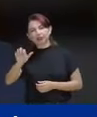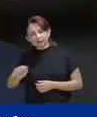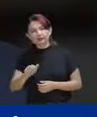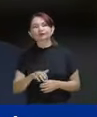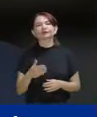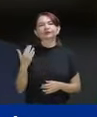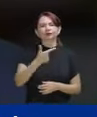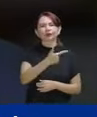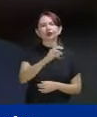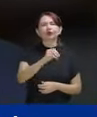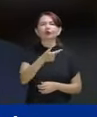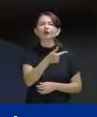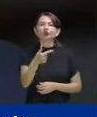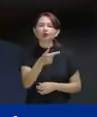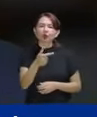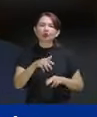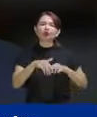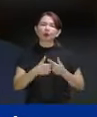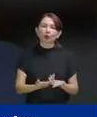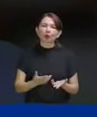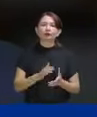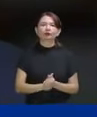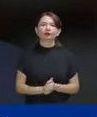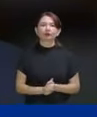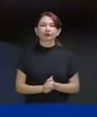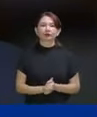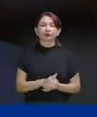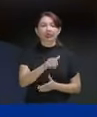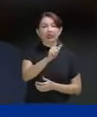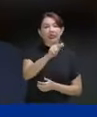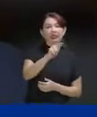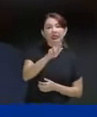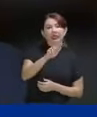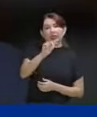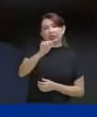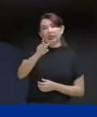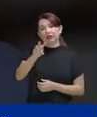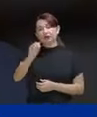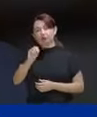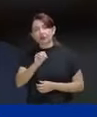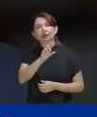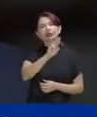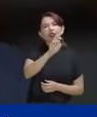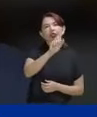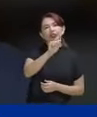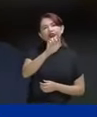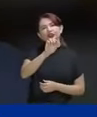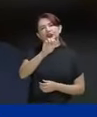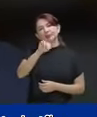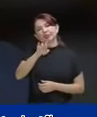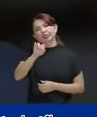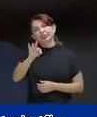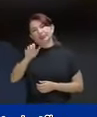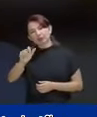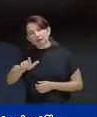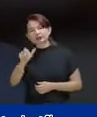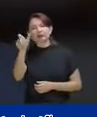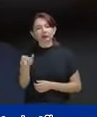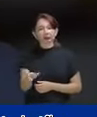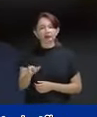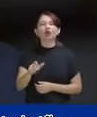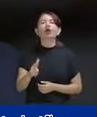0600-06839 de 2022 e por ocasião do agravo regimental interposto nesses autos. Então, o embargante